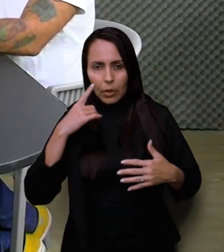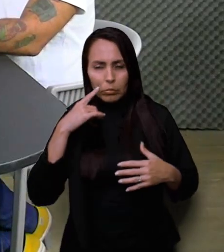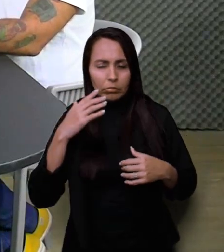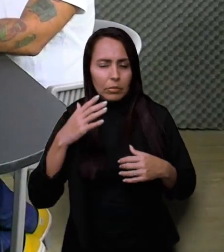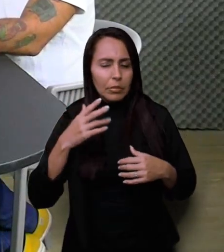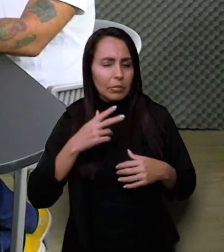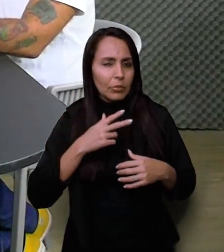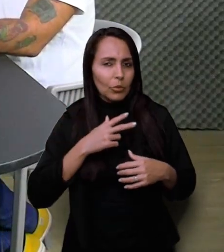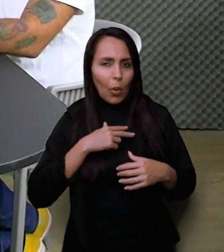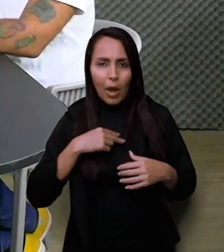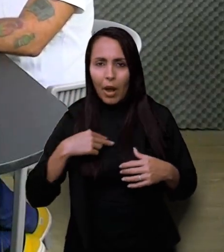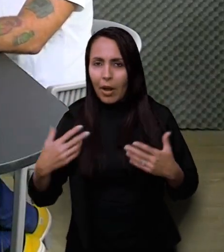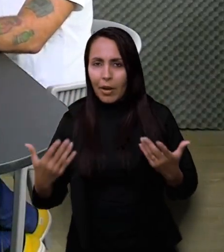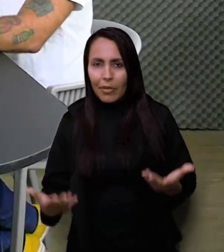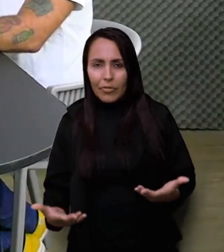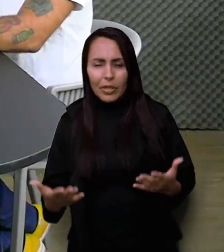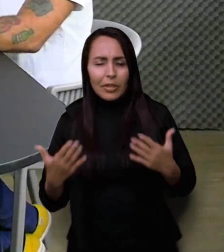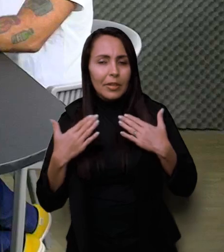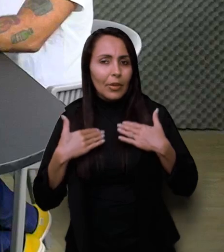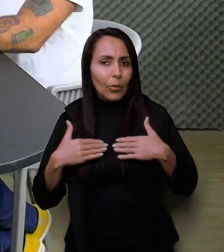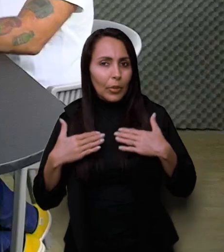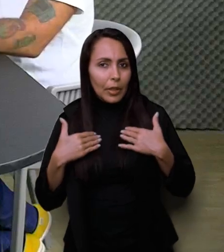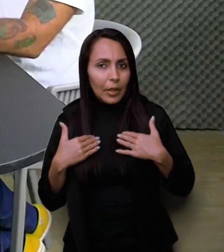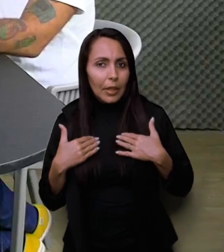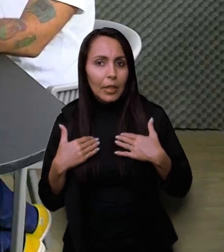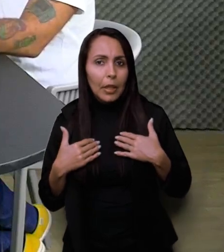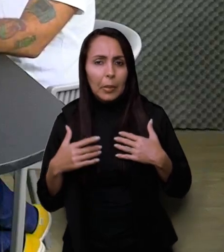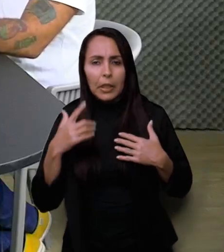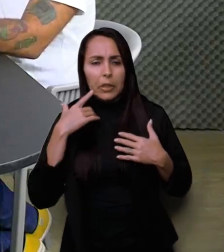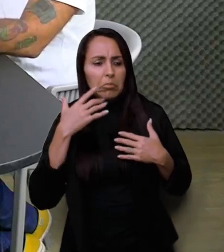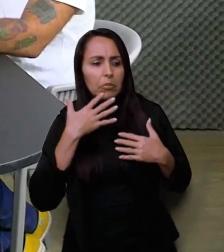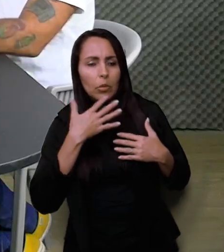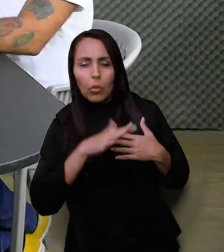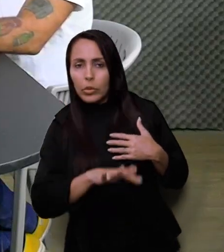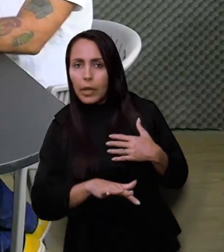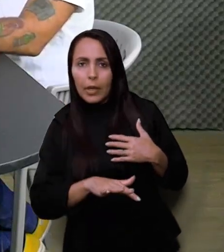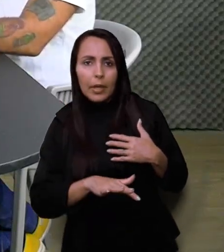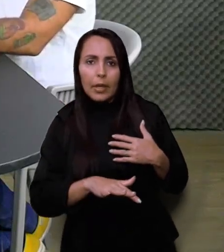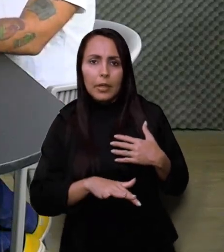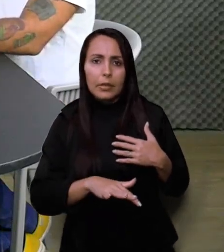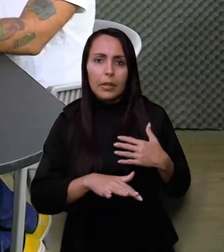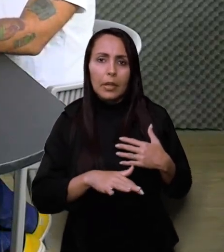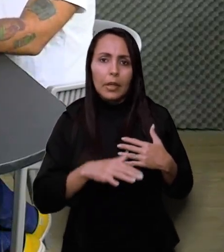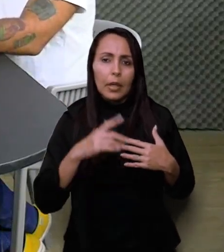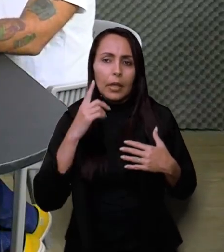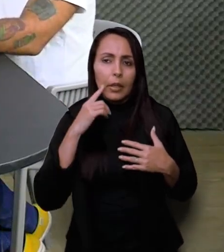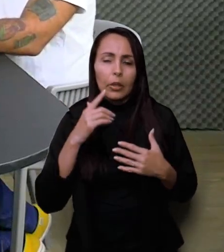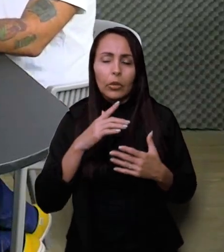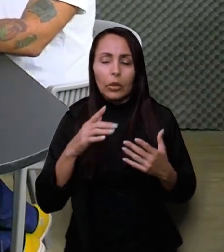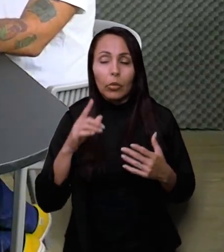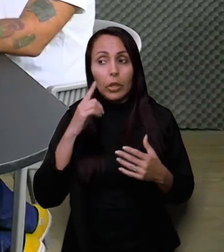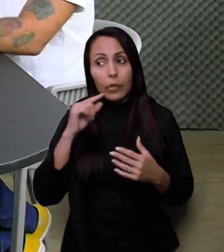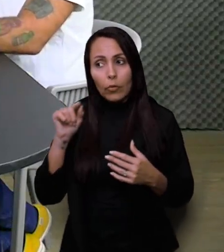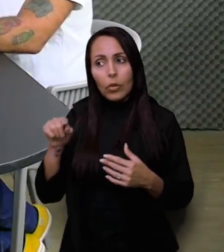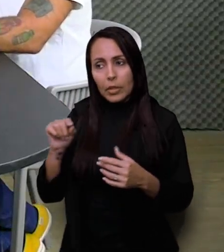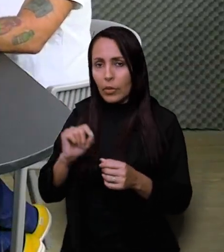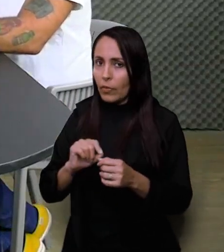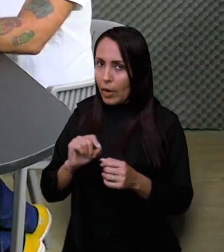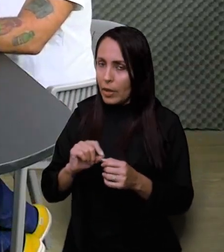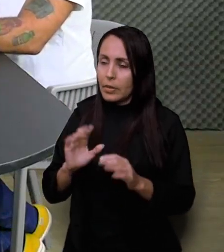tão tranquila, né? Isso chega Obrigada. para quem não conhece, para quem, né? Não que você não faça isso, Daniel, Não, que é